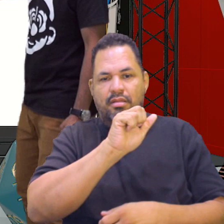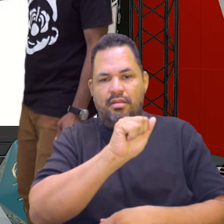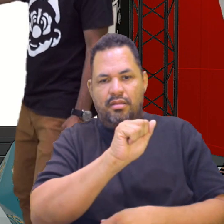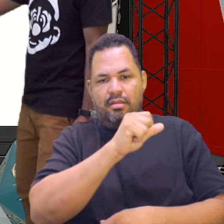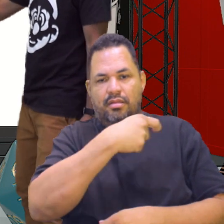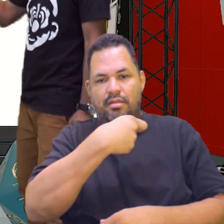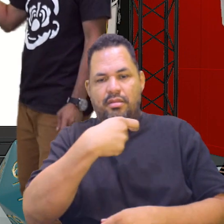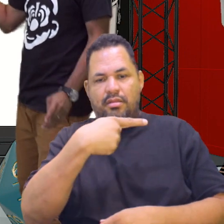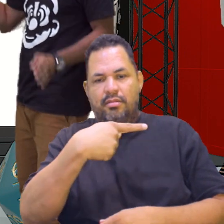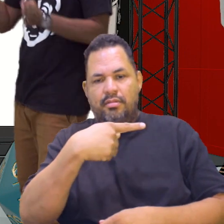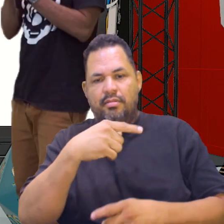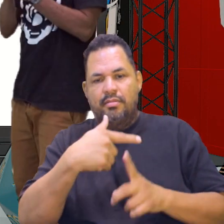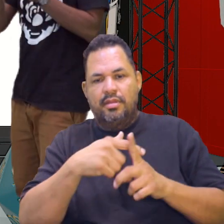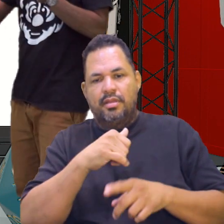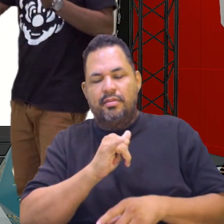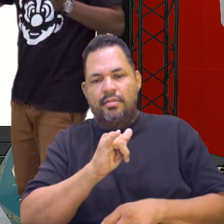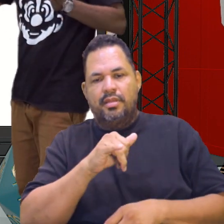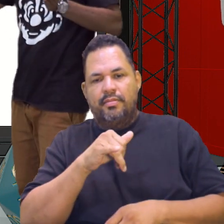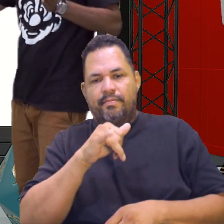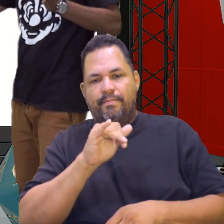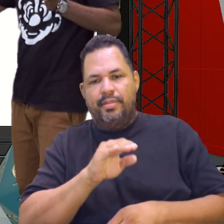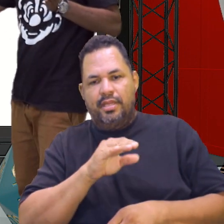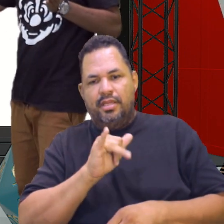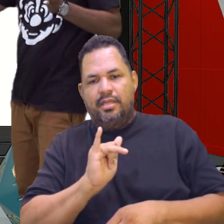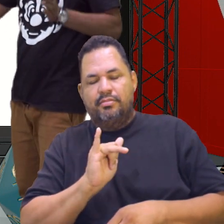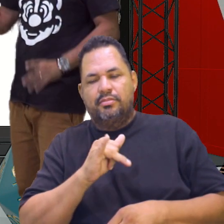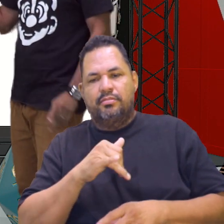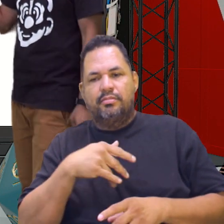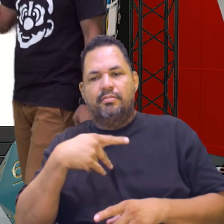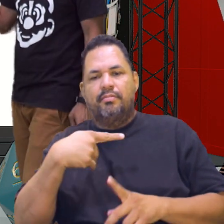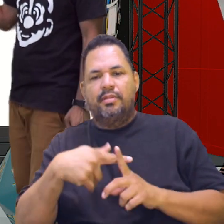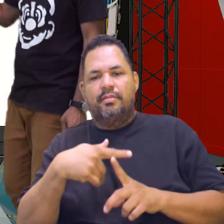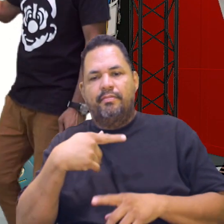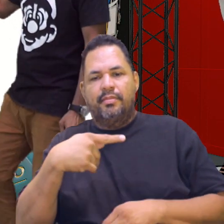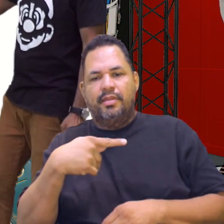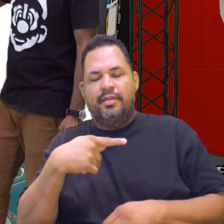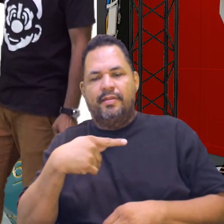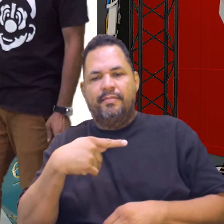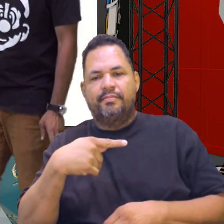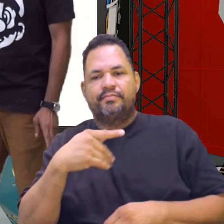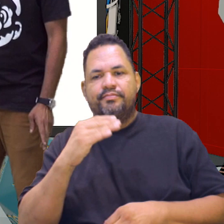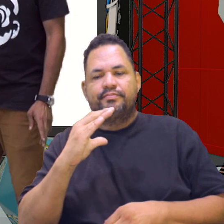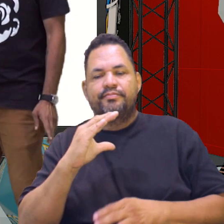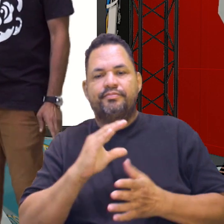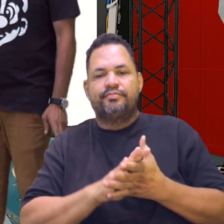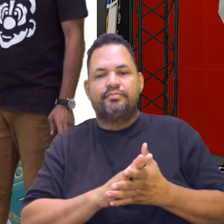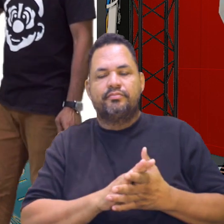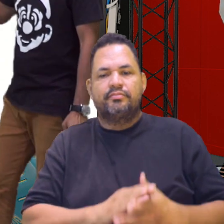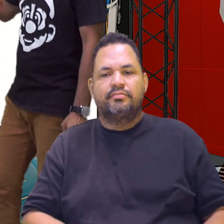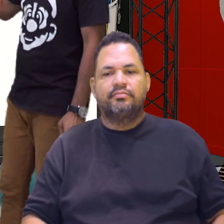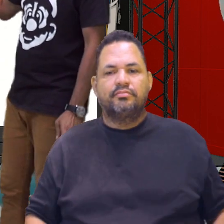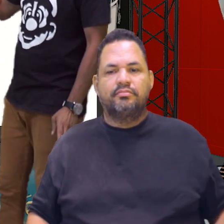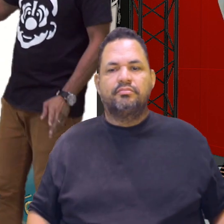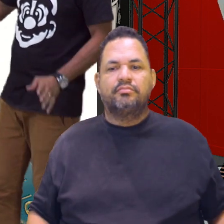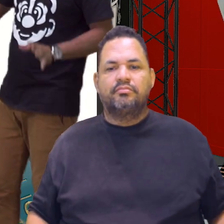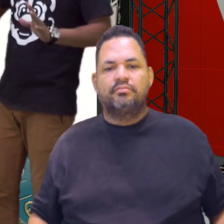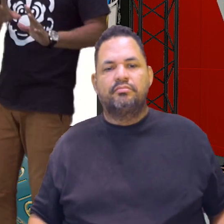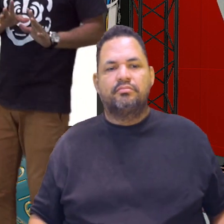mais BY mais C. A equação geral da reta. Então, aqui em cima, nós temos a equação geral da